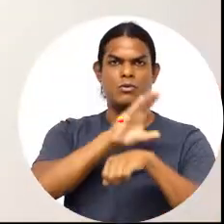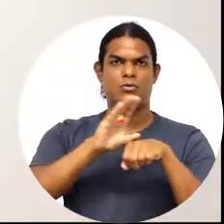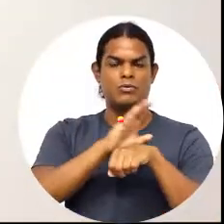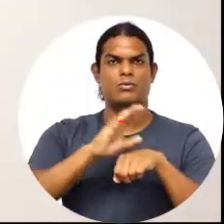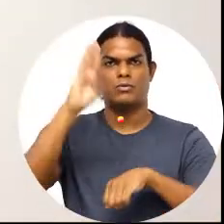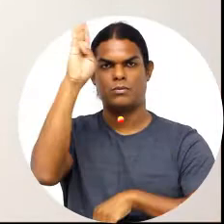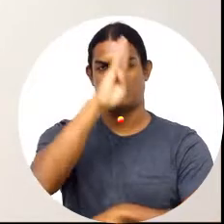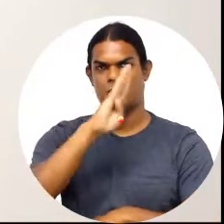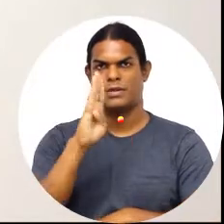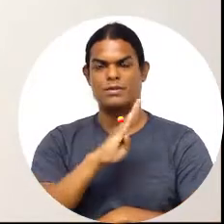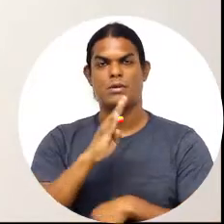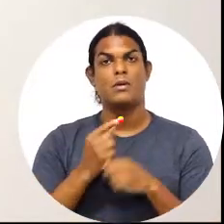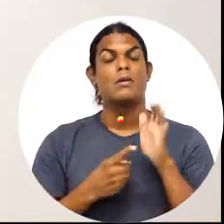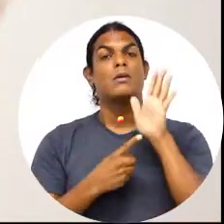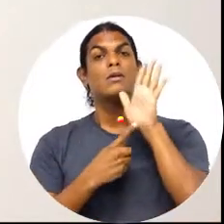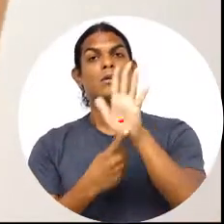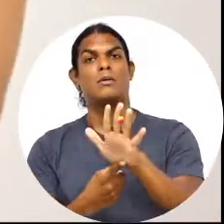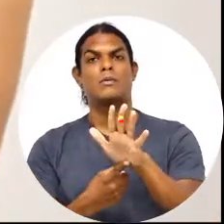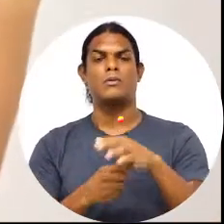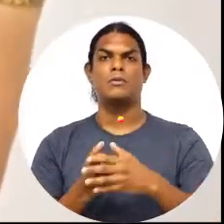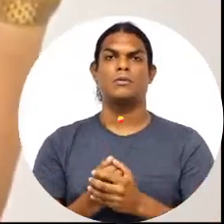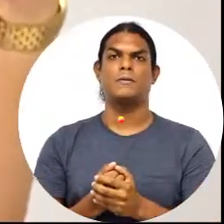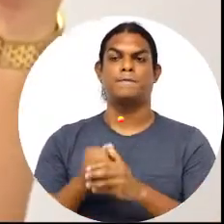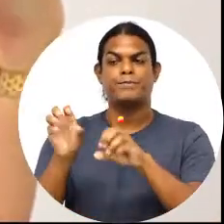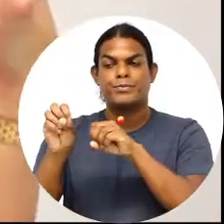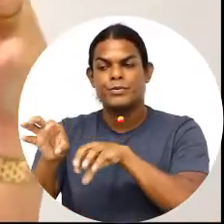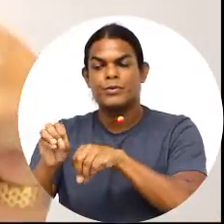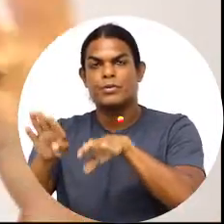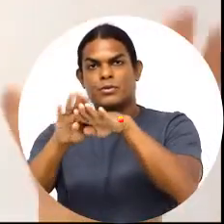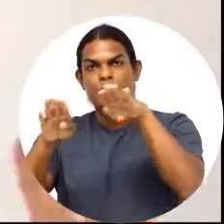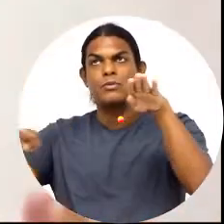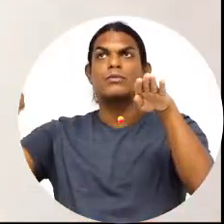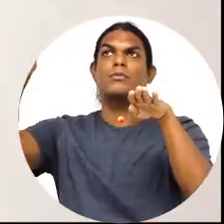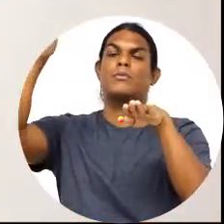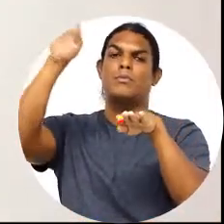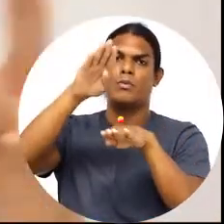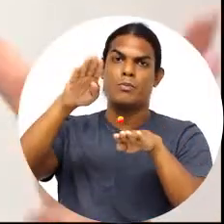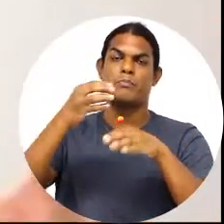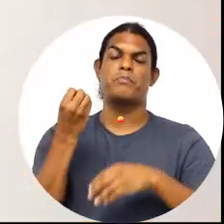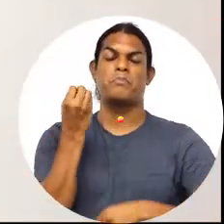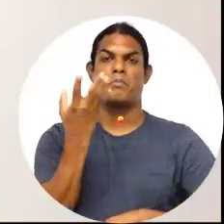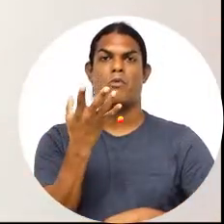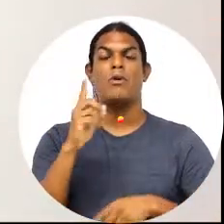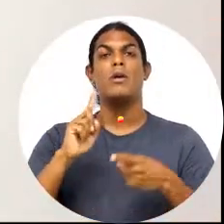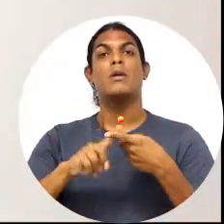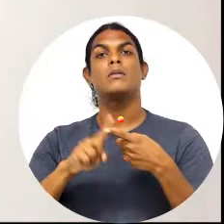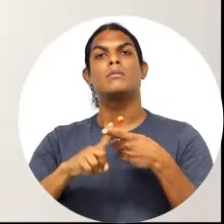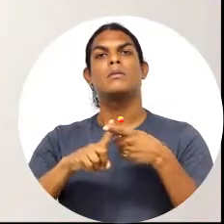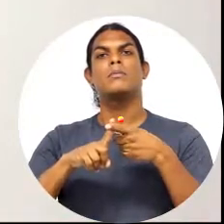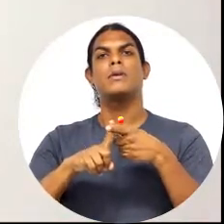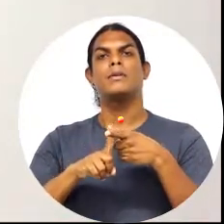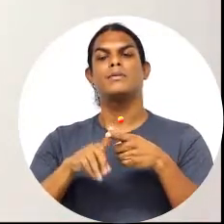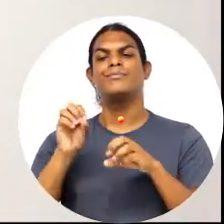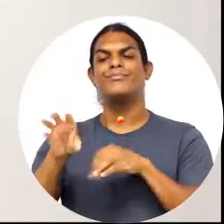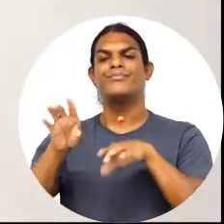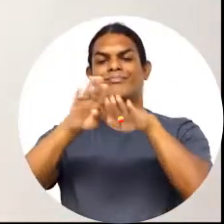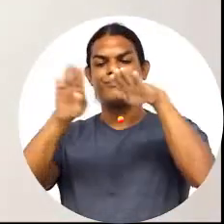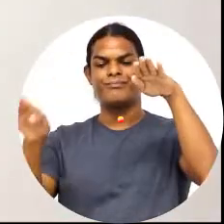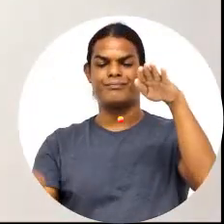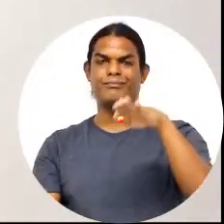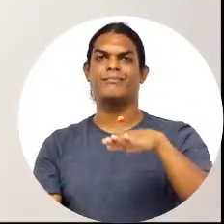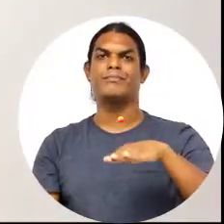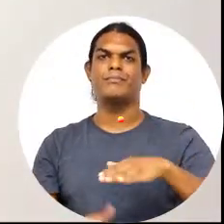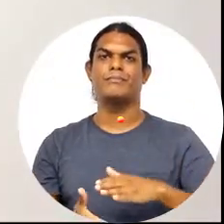constituições brasileiras que mostram, ora a educação numa posição mais elevada ou mais evoluída, e ora processos de